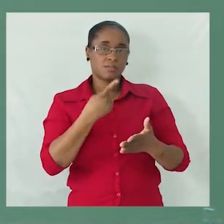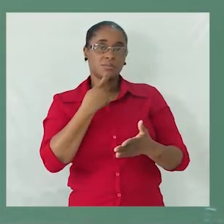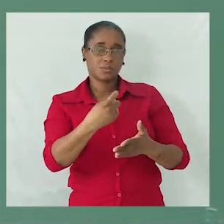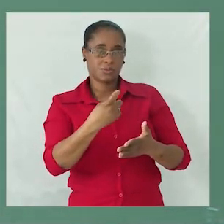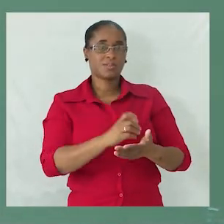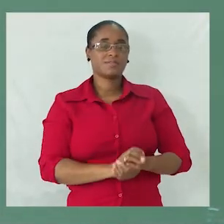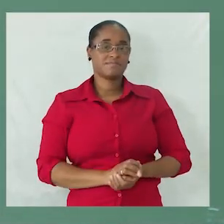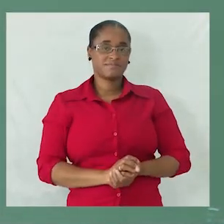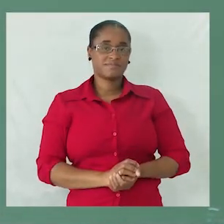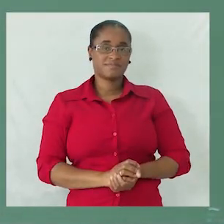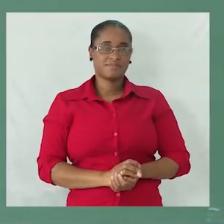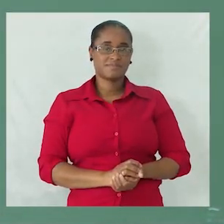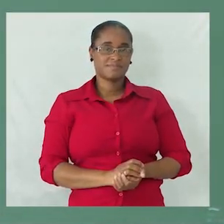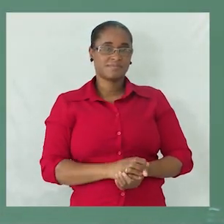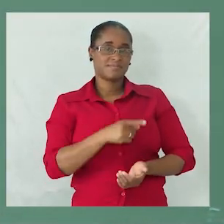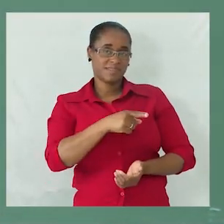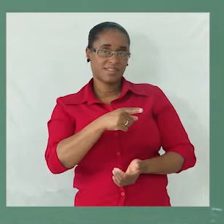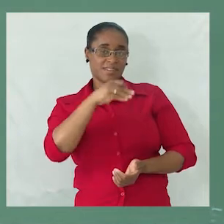perguntar.